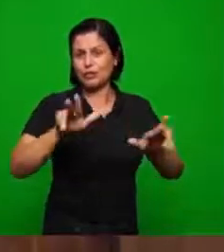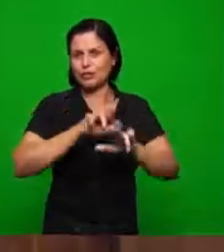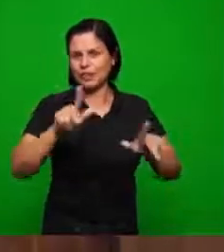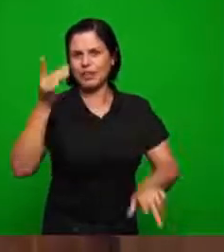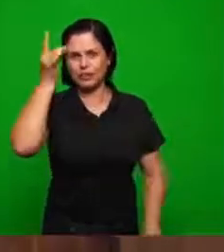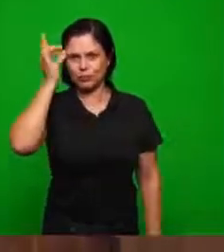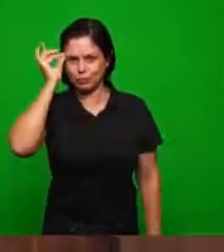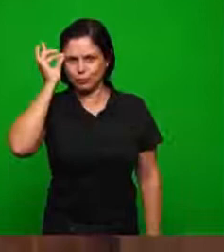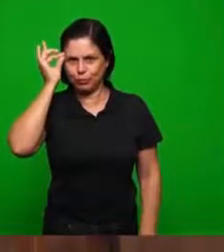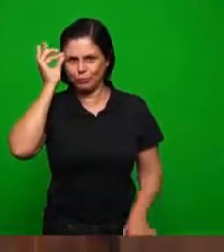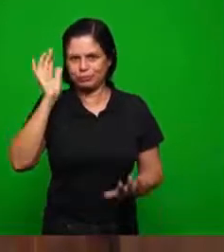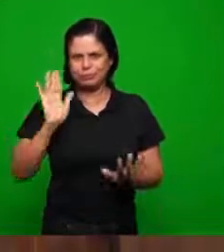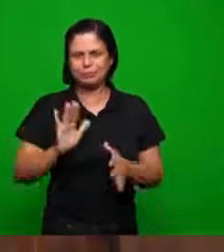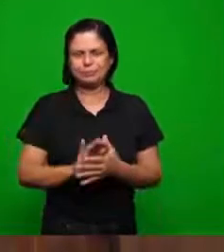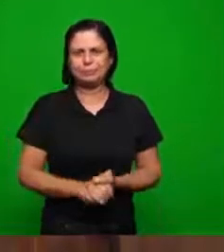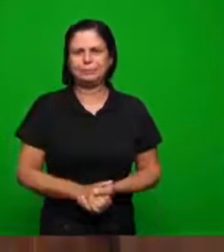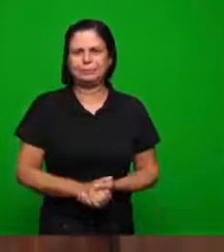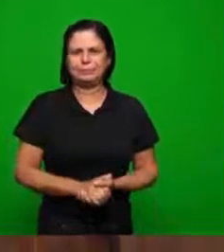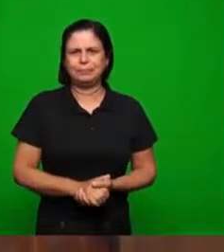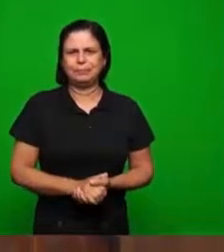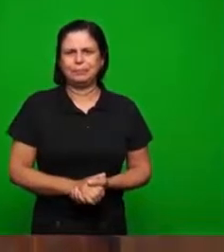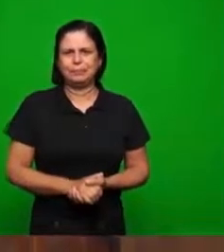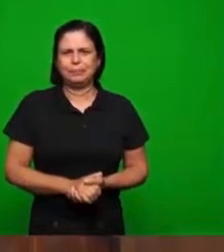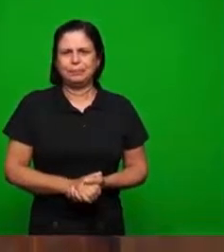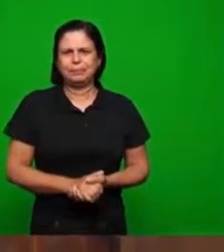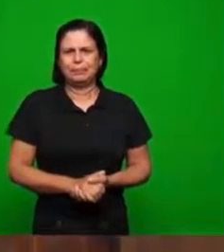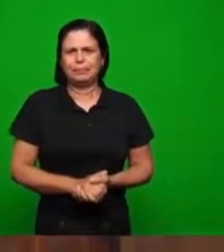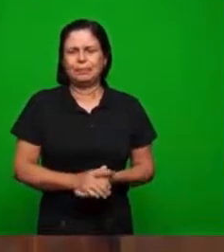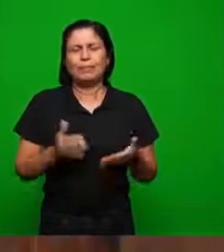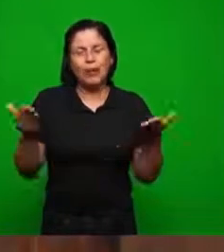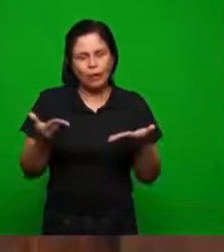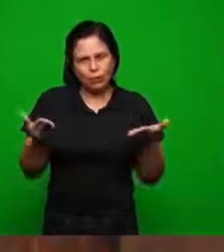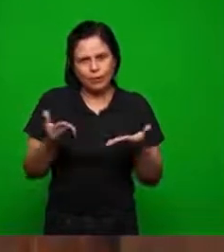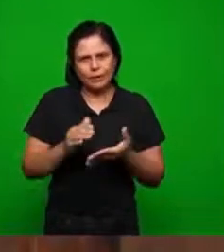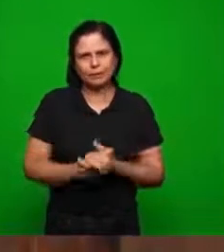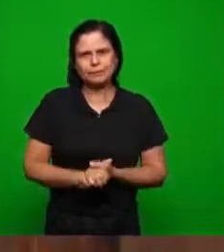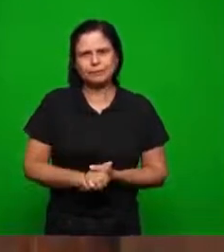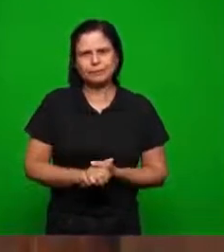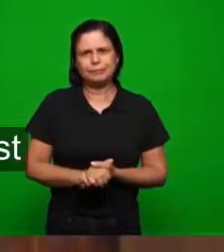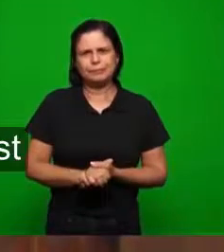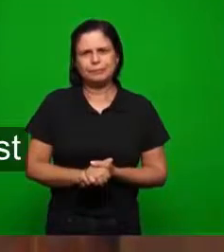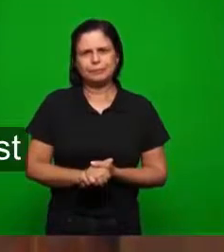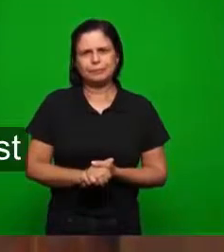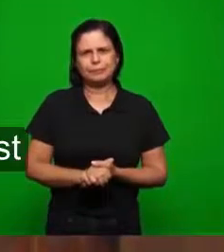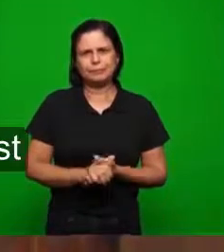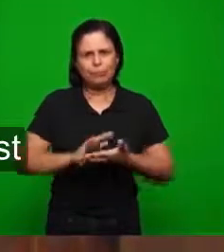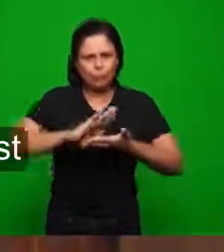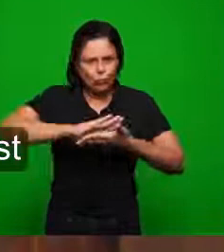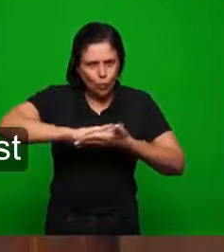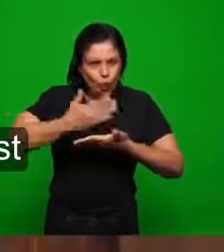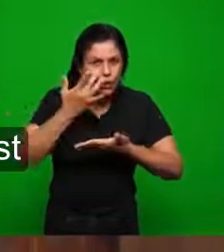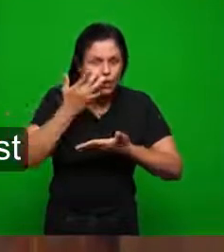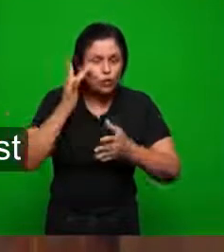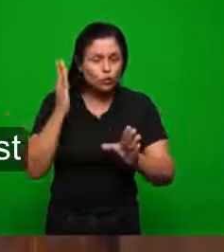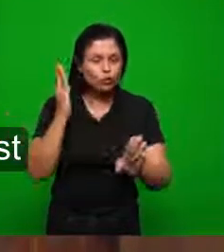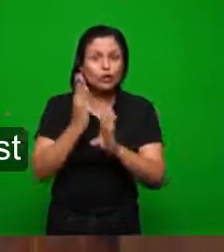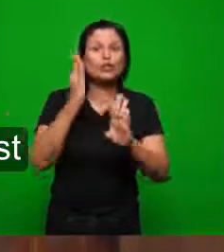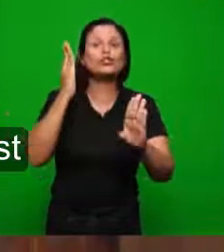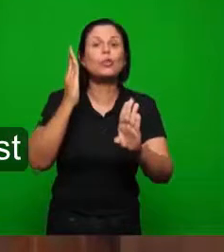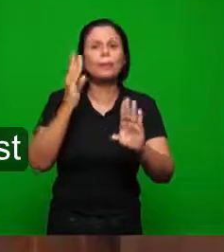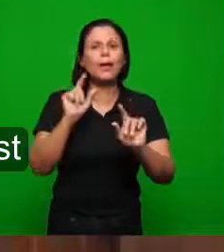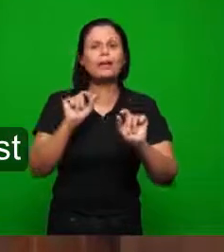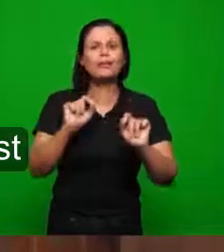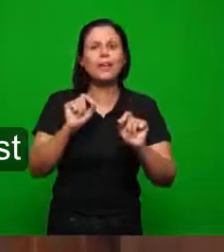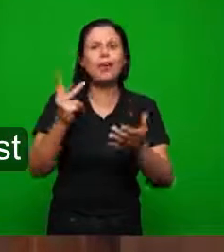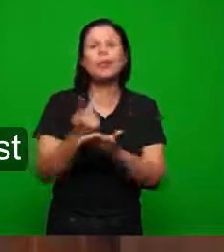necessidades da igreja. Agora, com relação à descoberta do tesouro, os novos